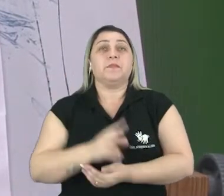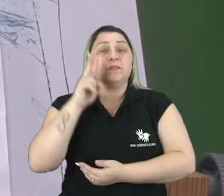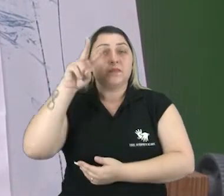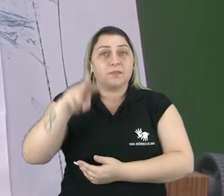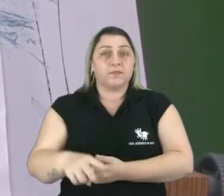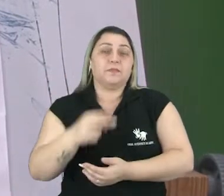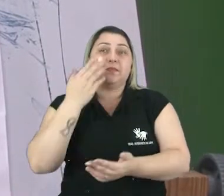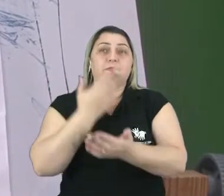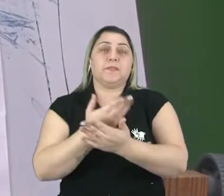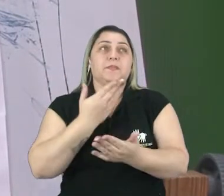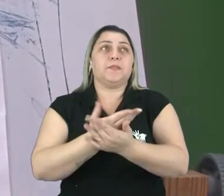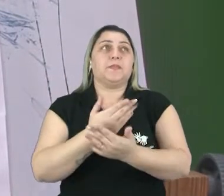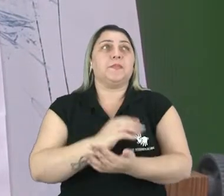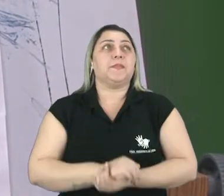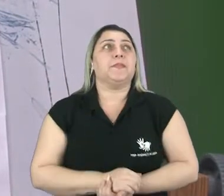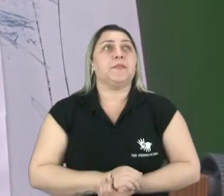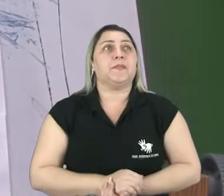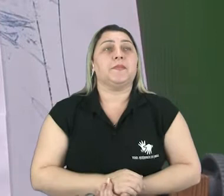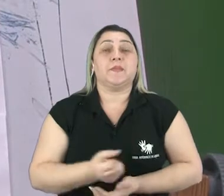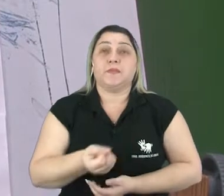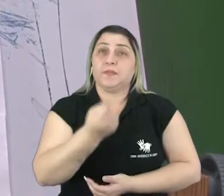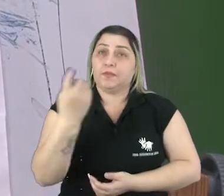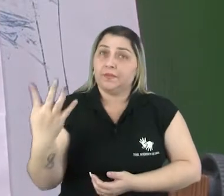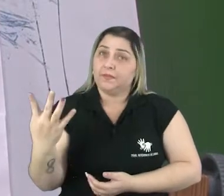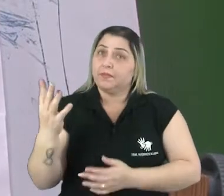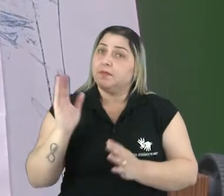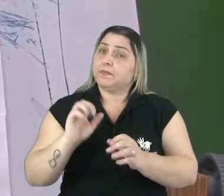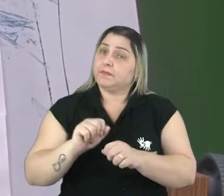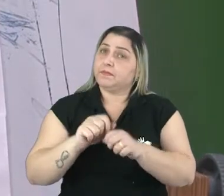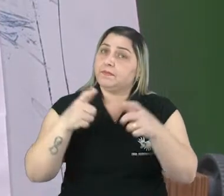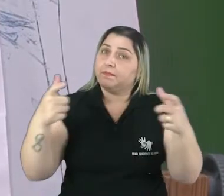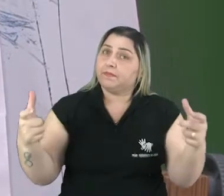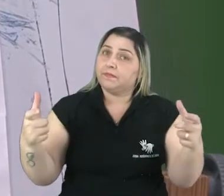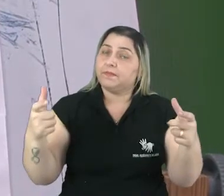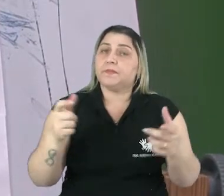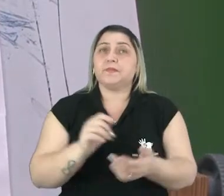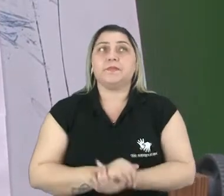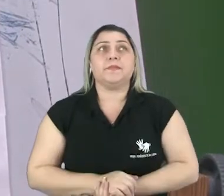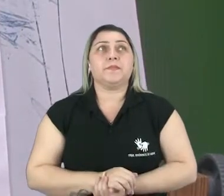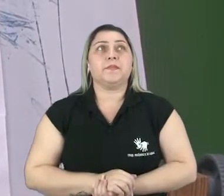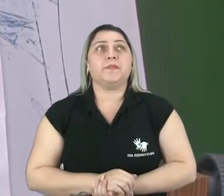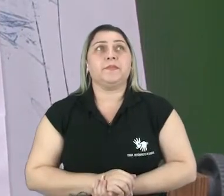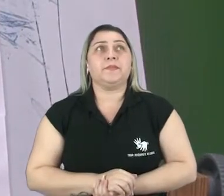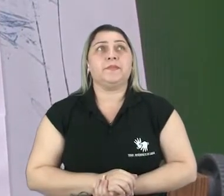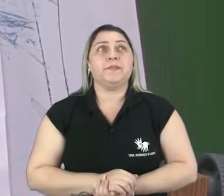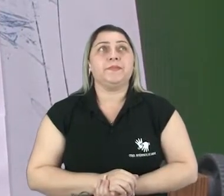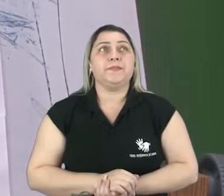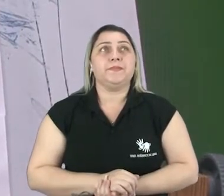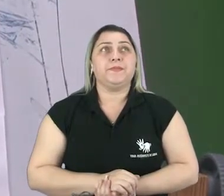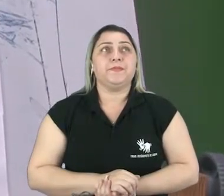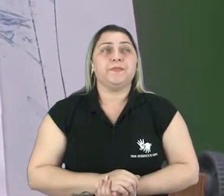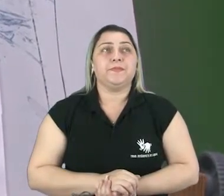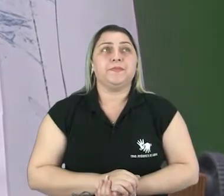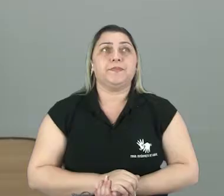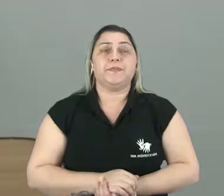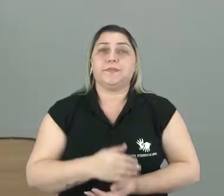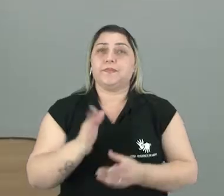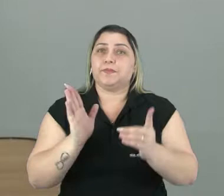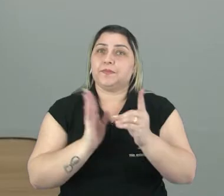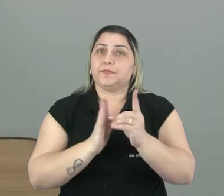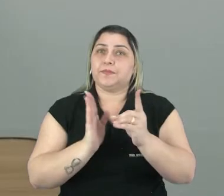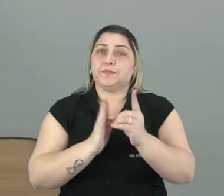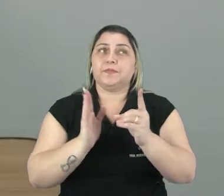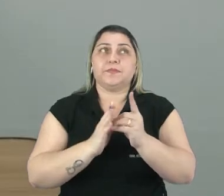em nossas aulas? A quantidade era bem maior, né? A quantidade de indígenas está cada